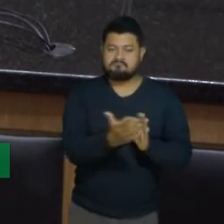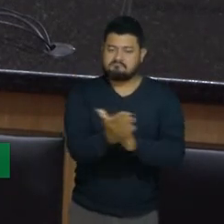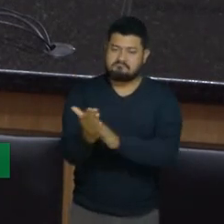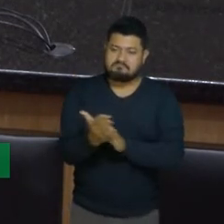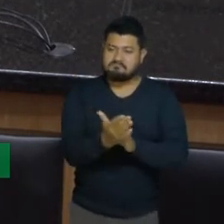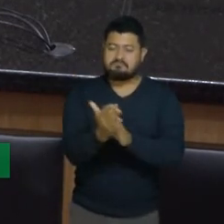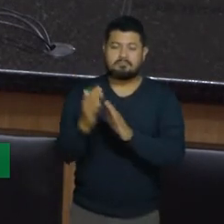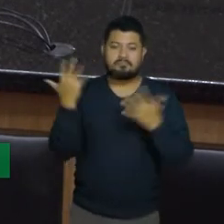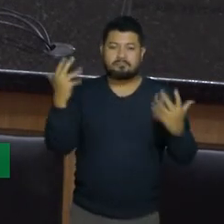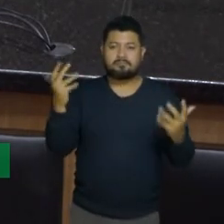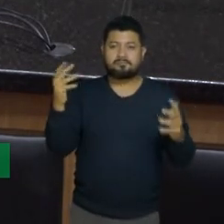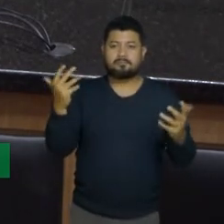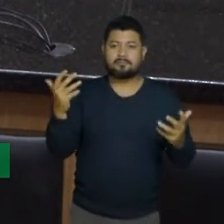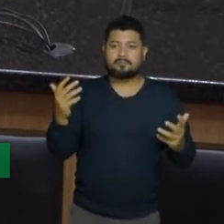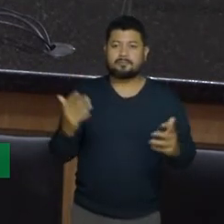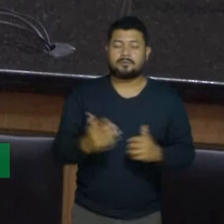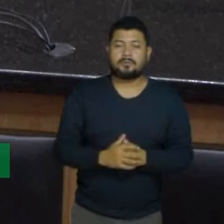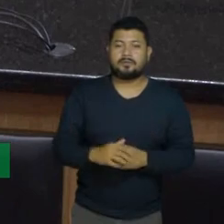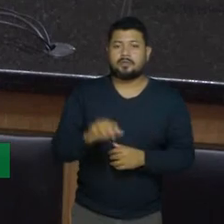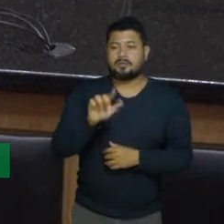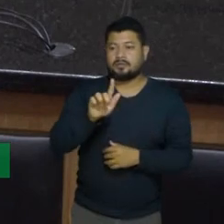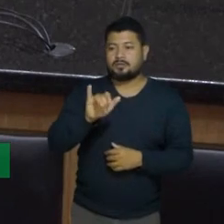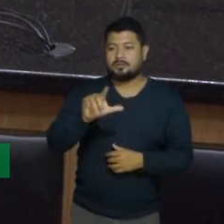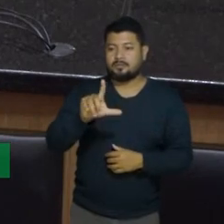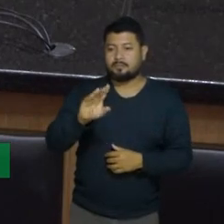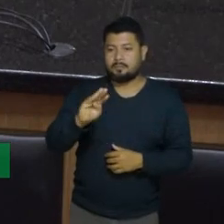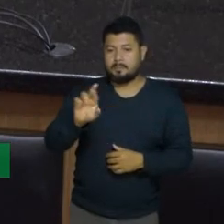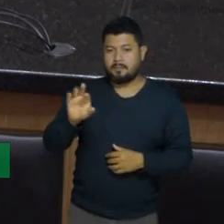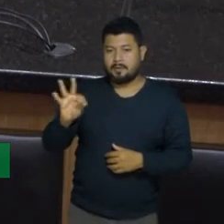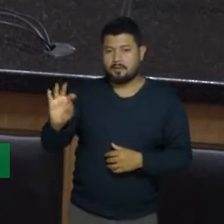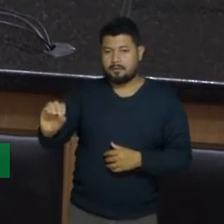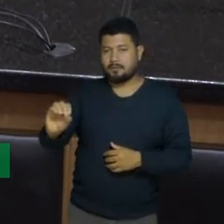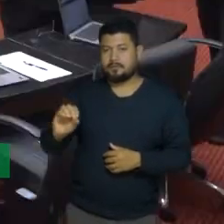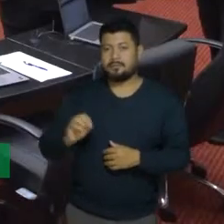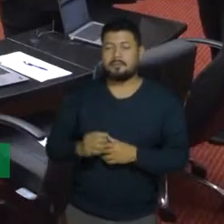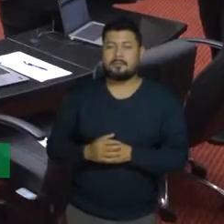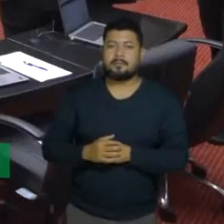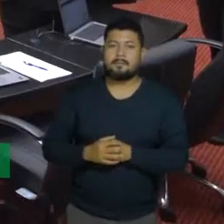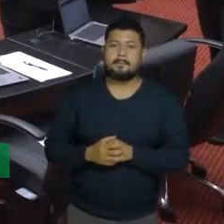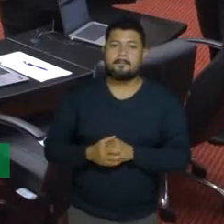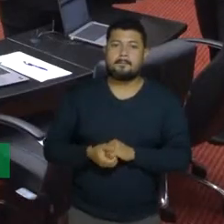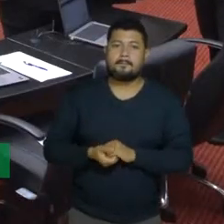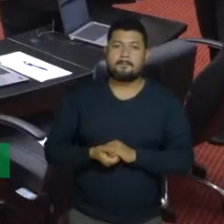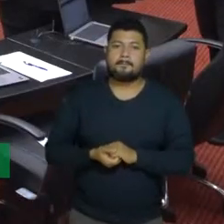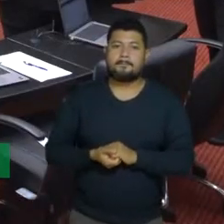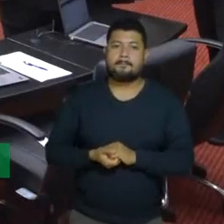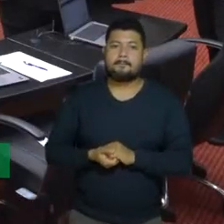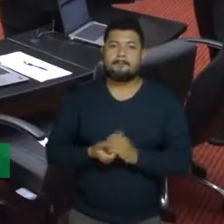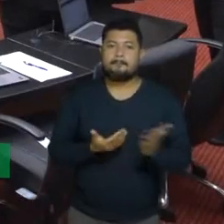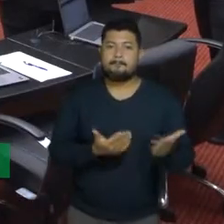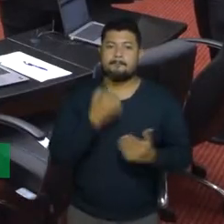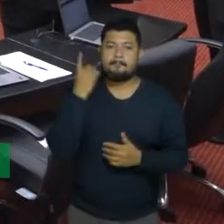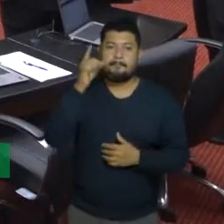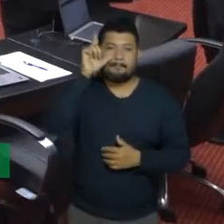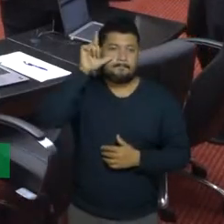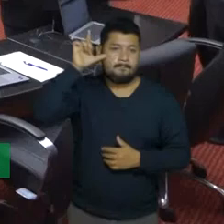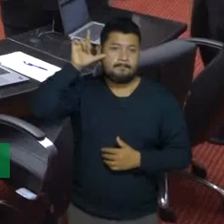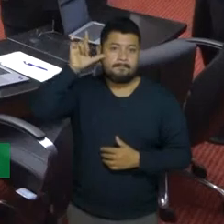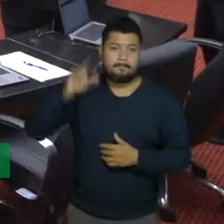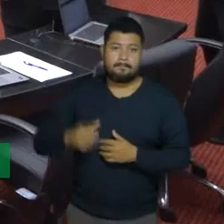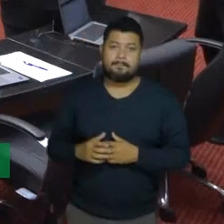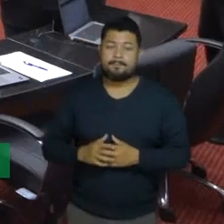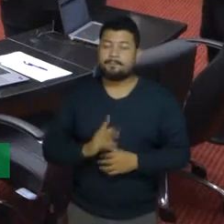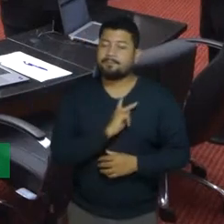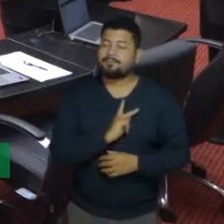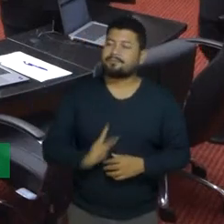irmãos lagianos o nosso carinho e o nosso respeito. Muito obrigado. Deputado Lucas Neves. Senhor presidente, eu